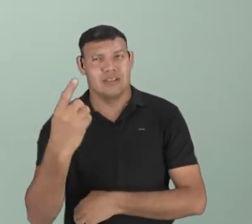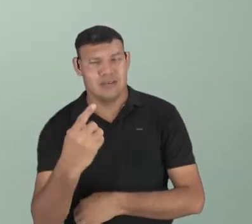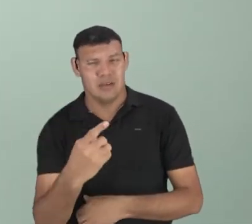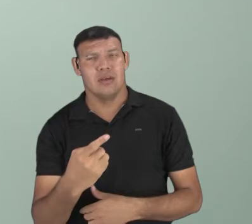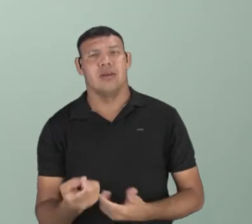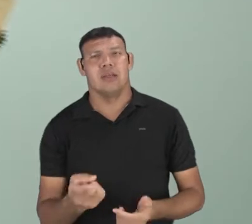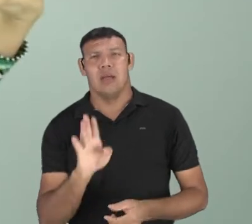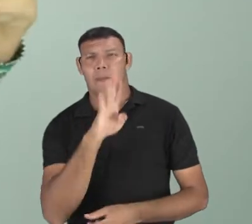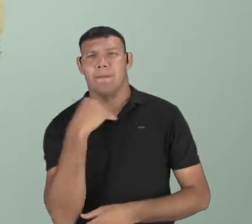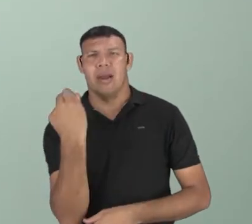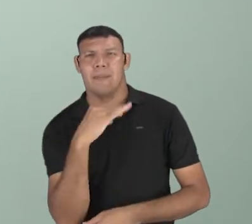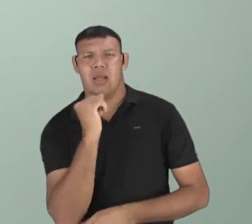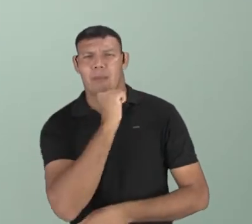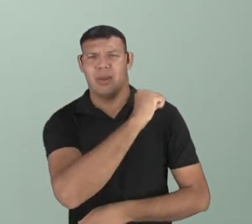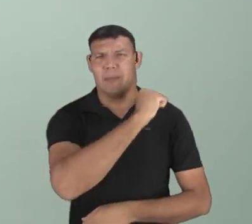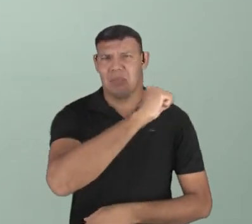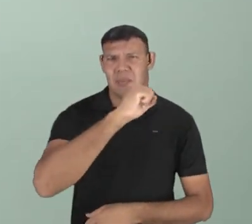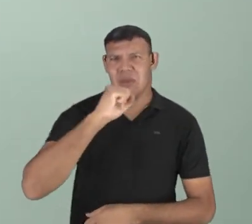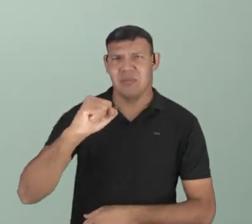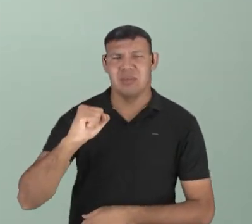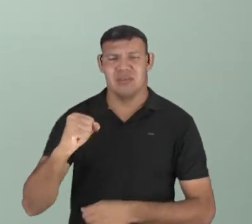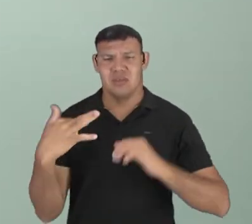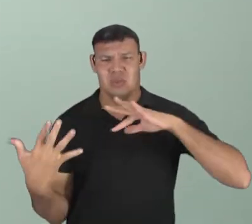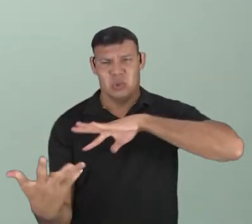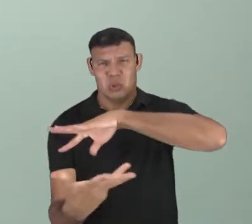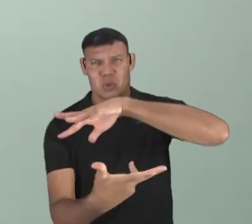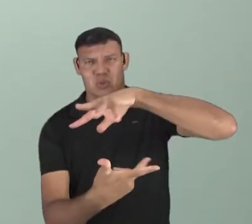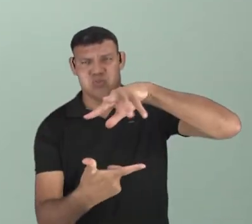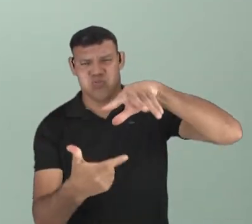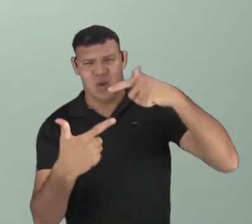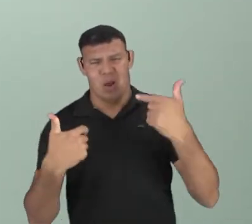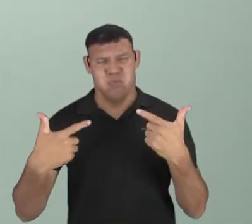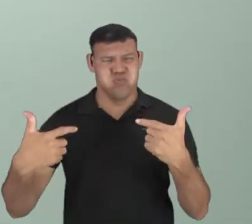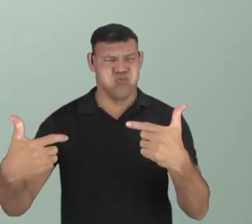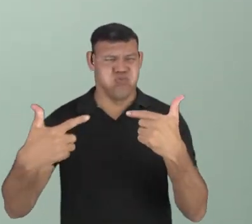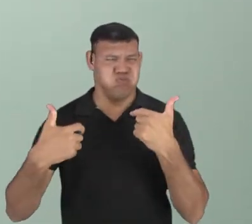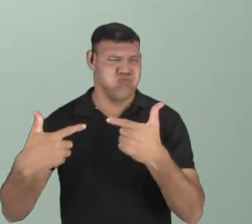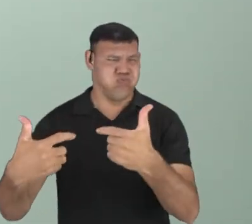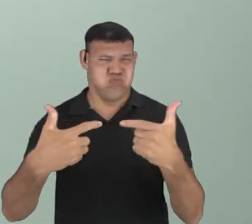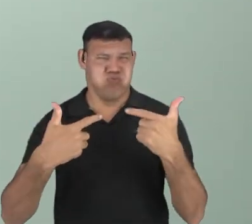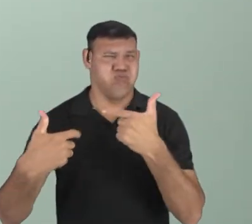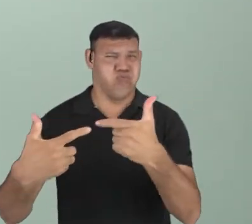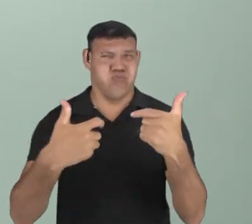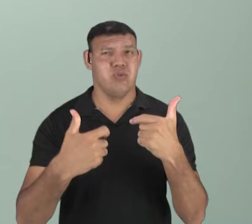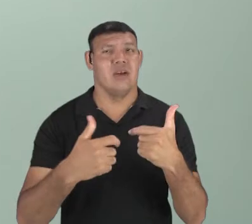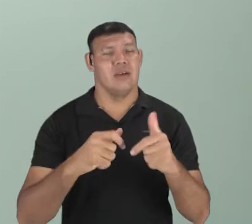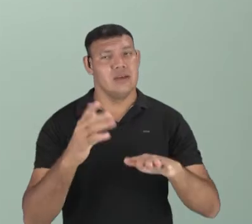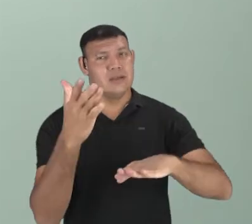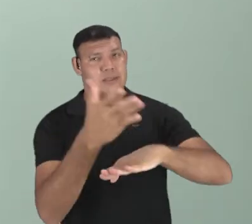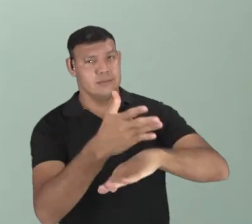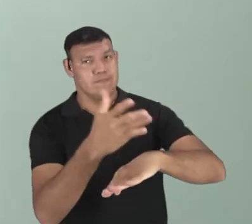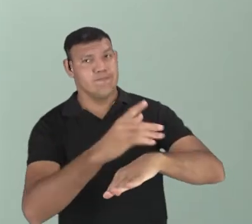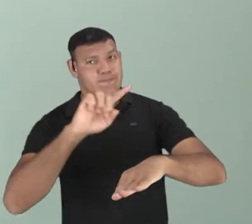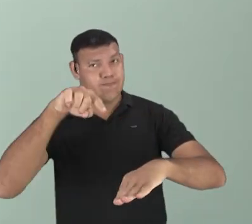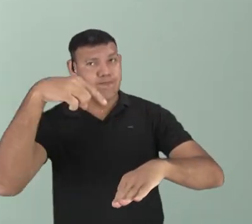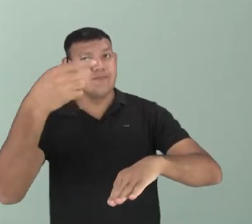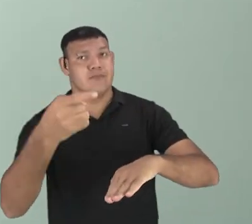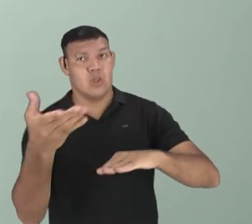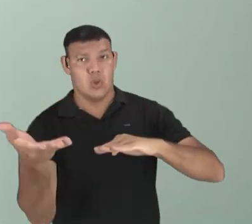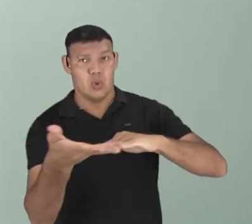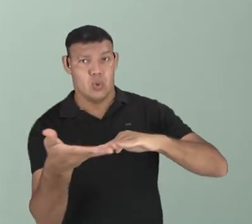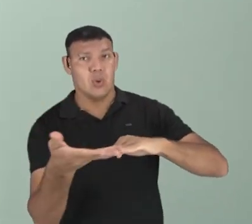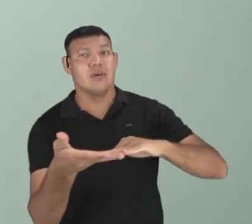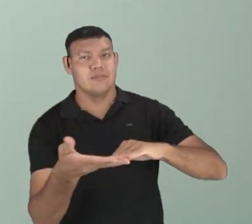2 guerras, o mundo inteiro em guerra, algo sem precedente na história, na pós-modernidade, na contemporaneidade, a gente começa